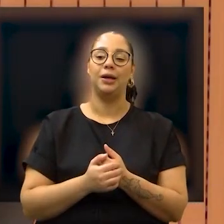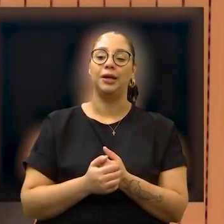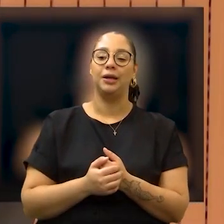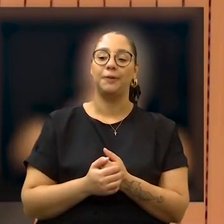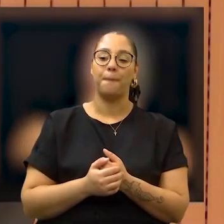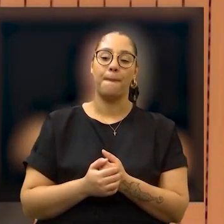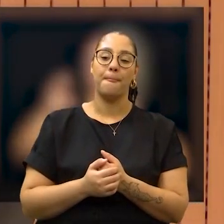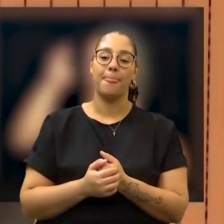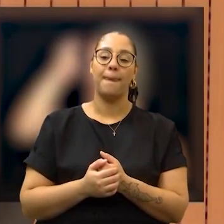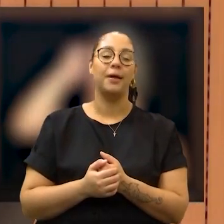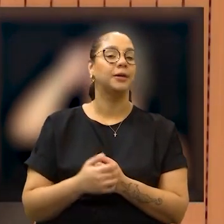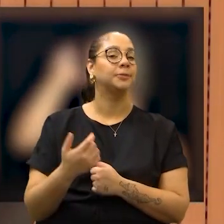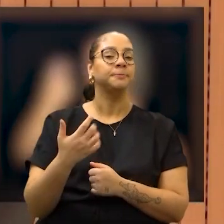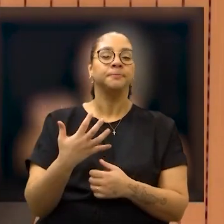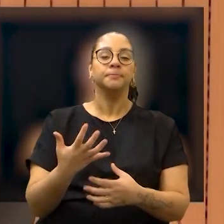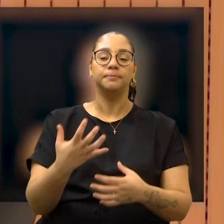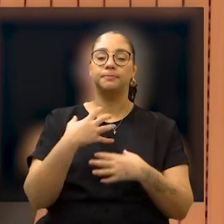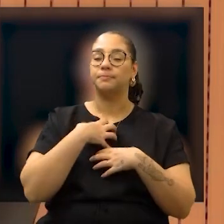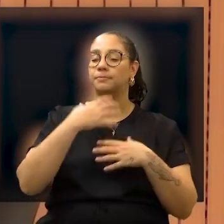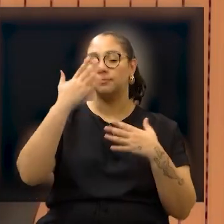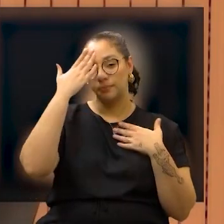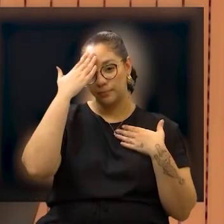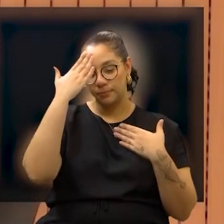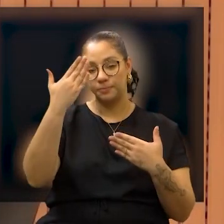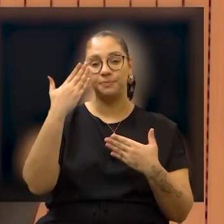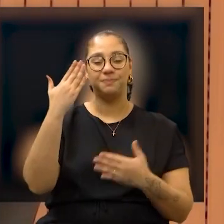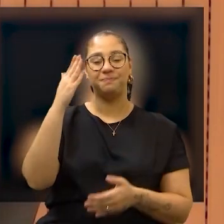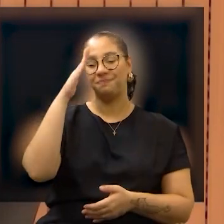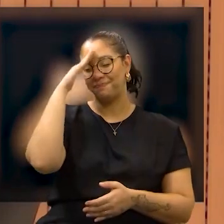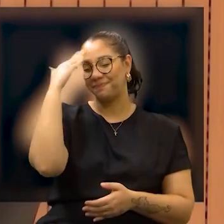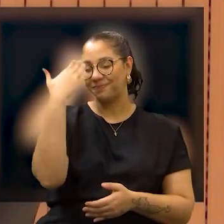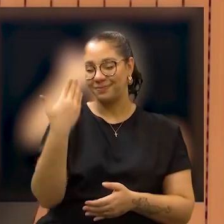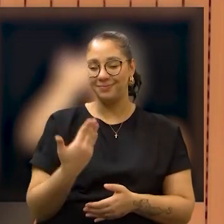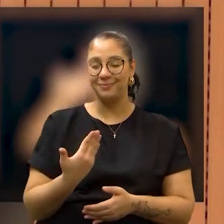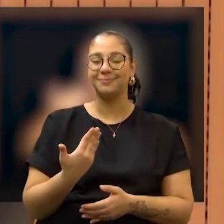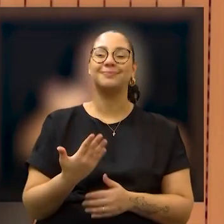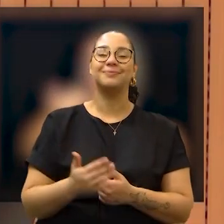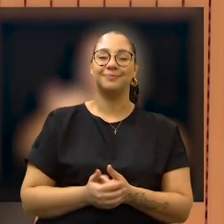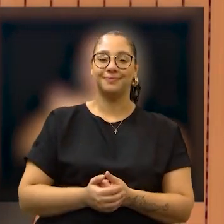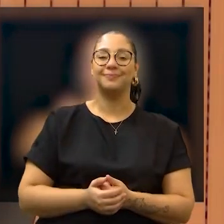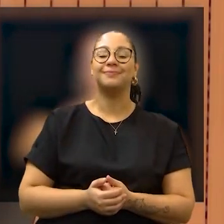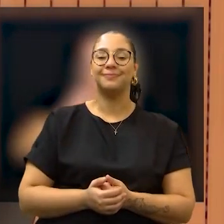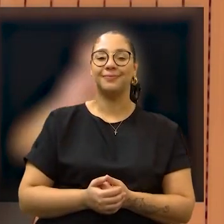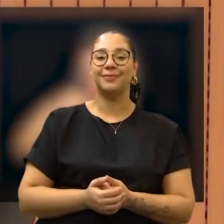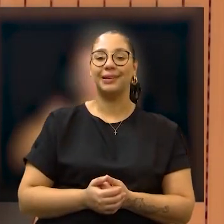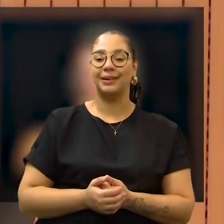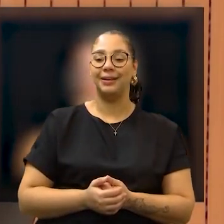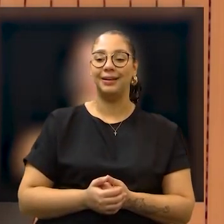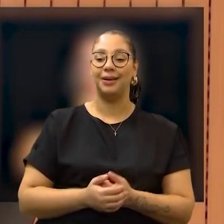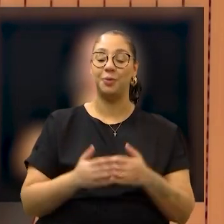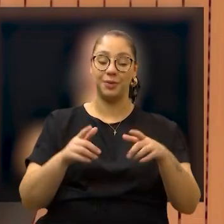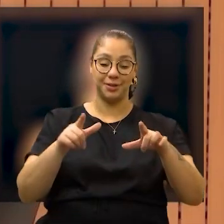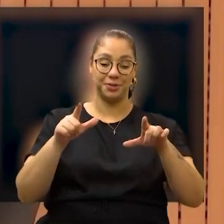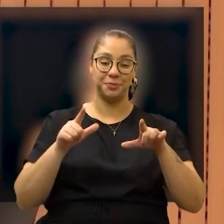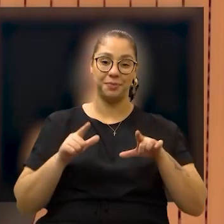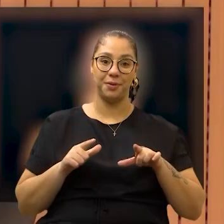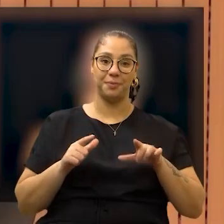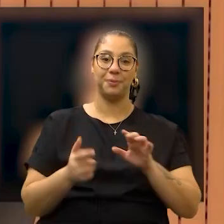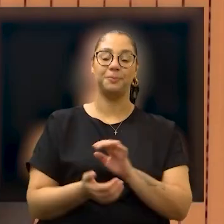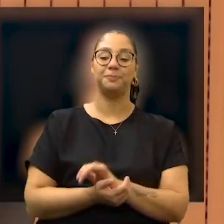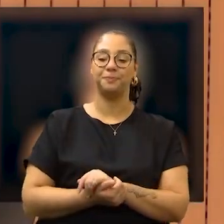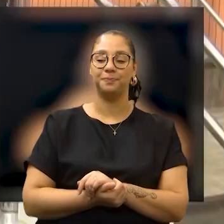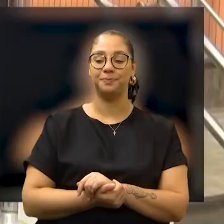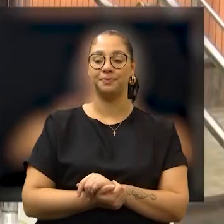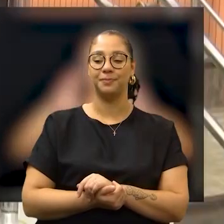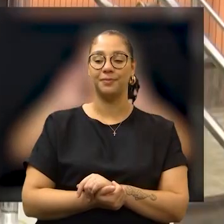cultural. Eu estou muito agradecida, muito lisonjeada por esse